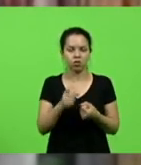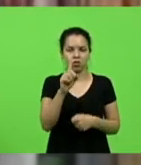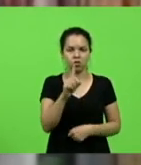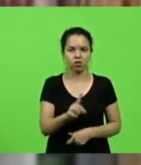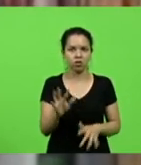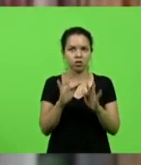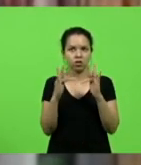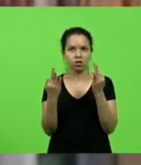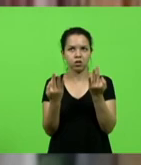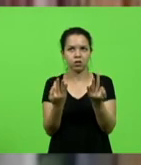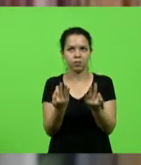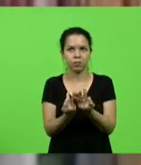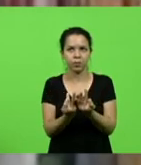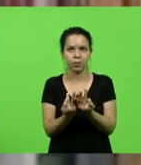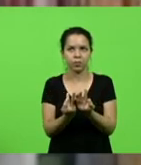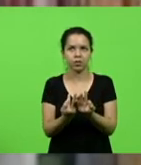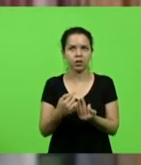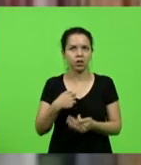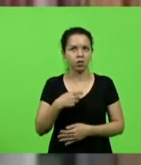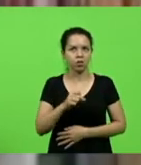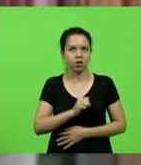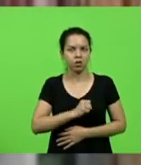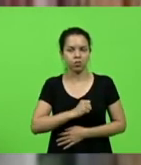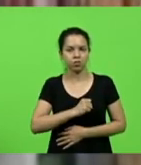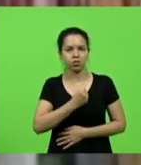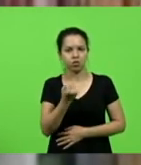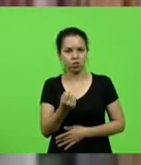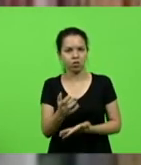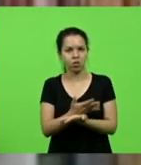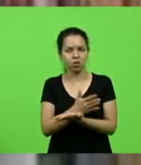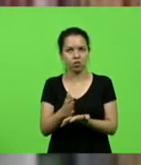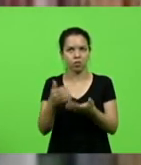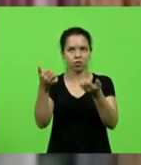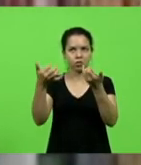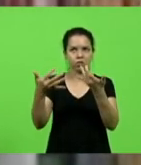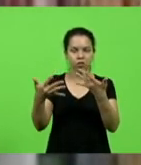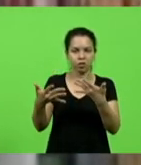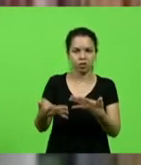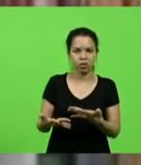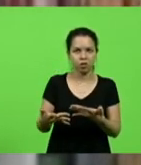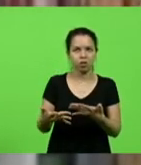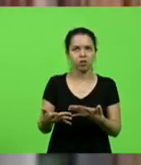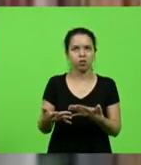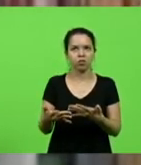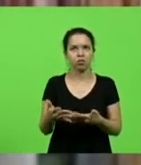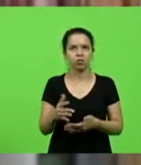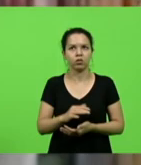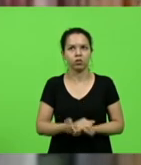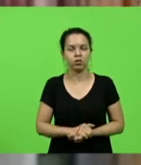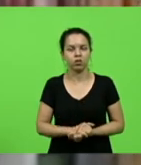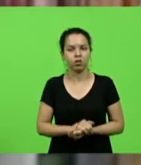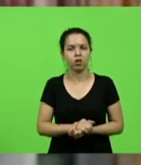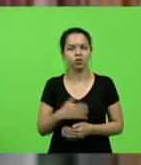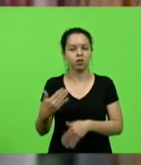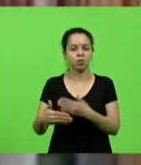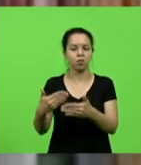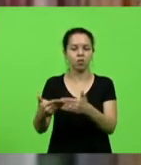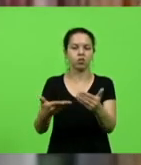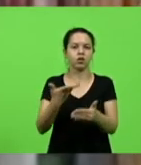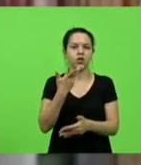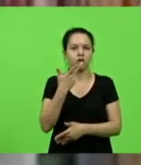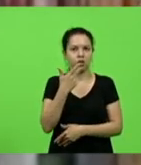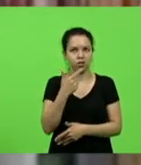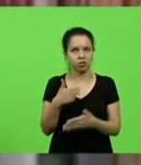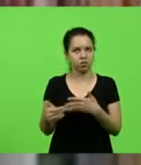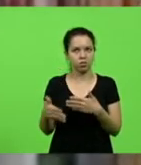famílias, eu repudio algumas falas que foram expressadas aqui, como as que disseram que o destino das crianças independe dos